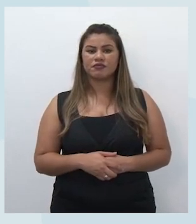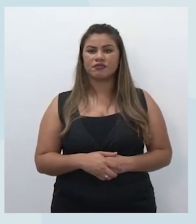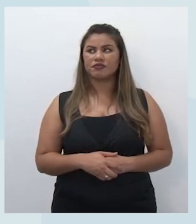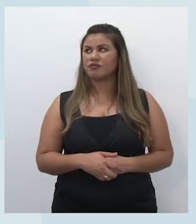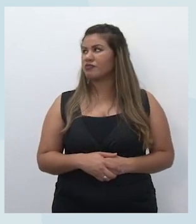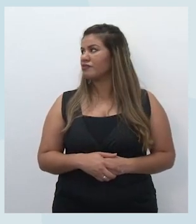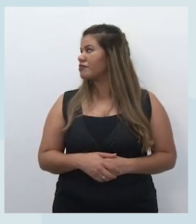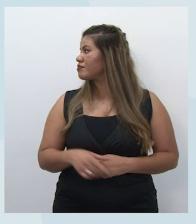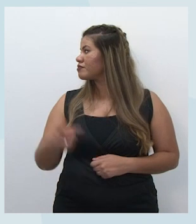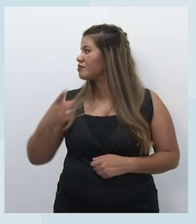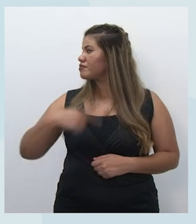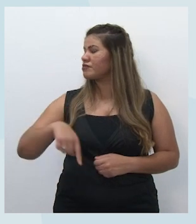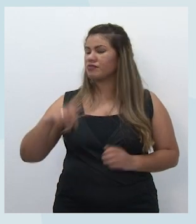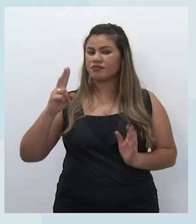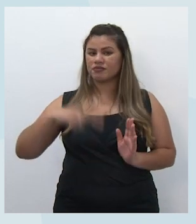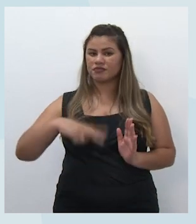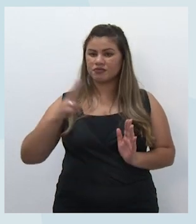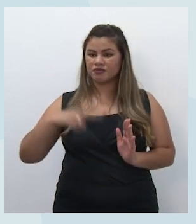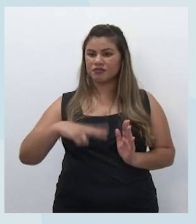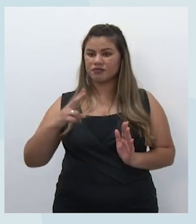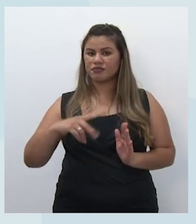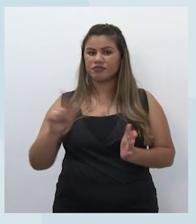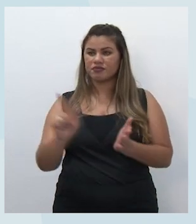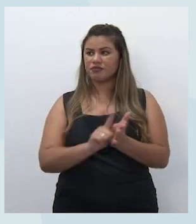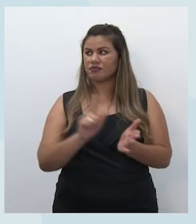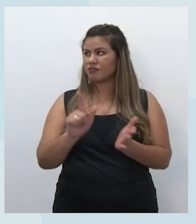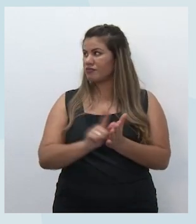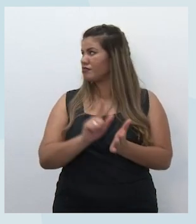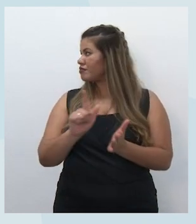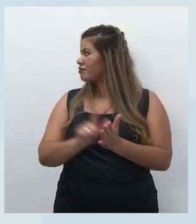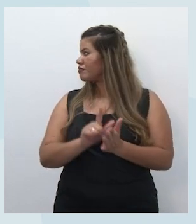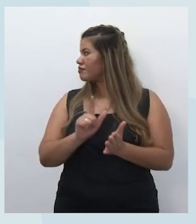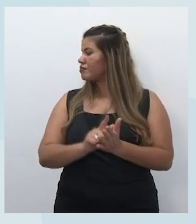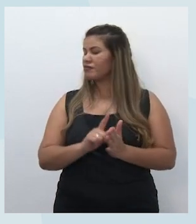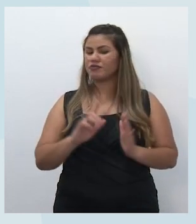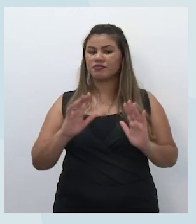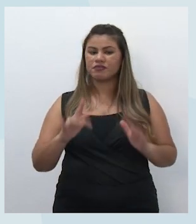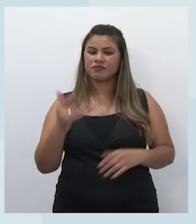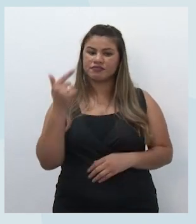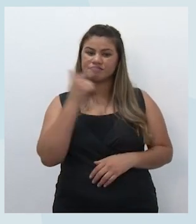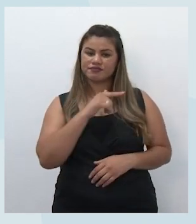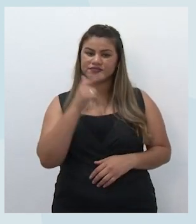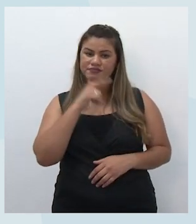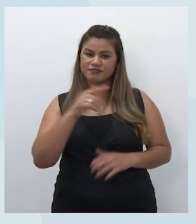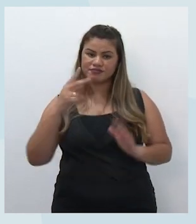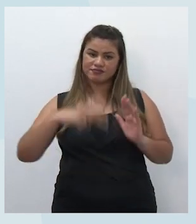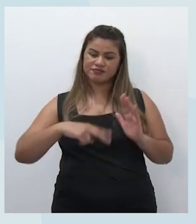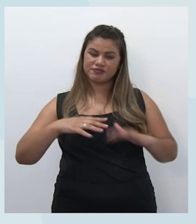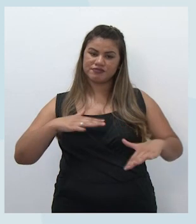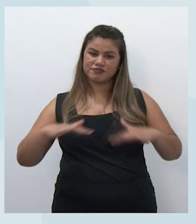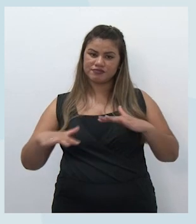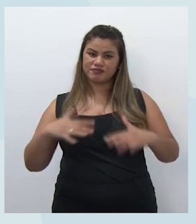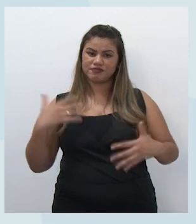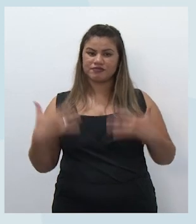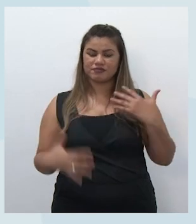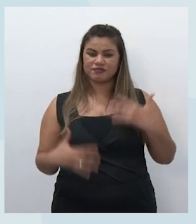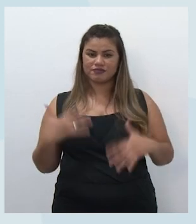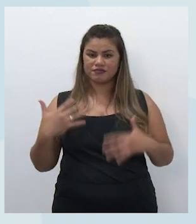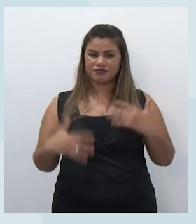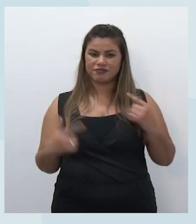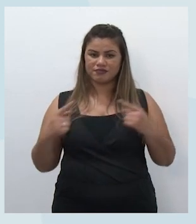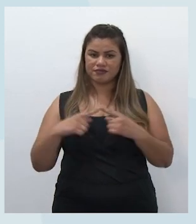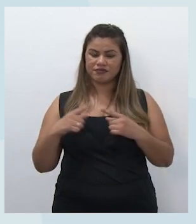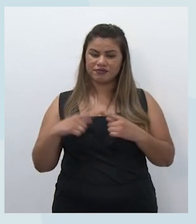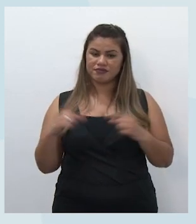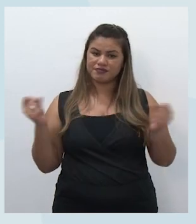obra literária, vocês já tentaram relacioná-la com a leitura de movimentos corporais presentes na